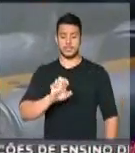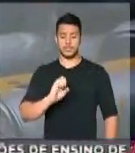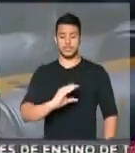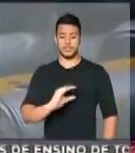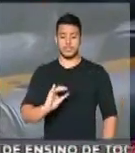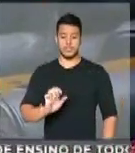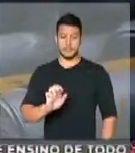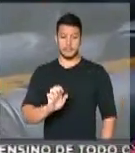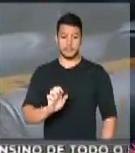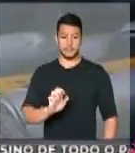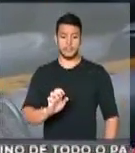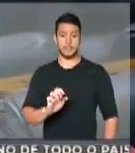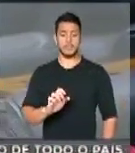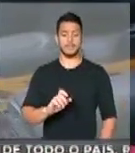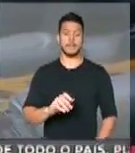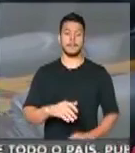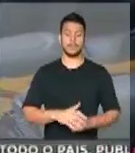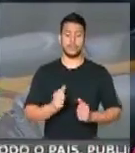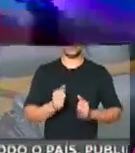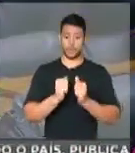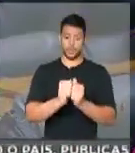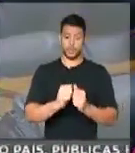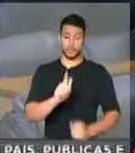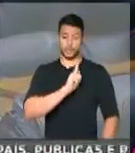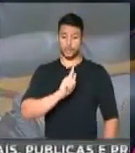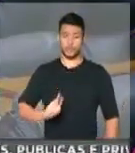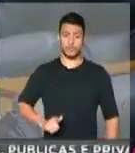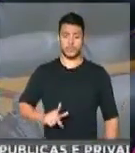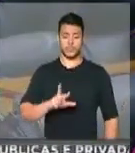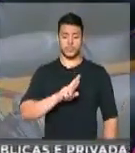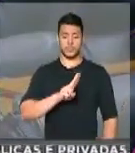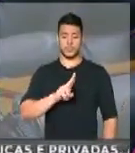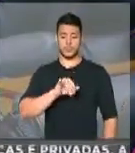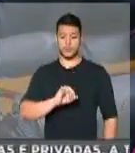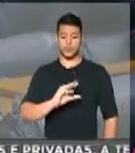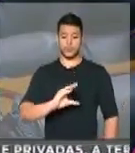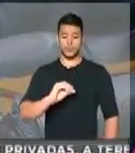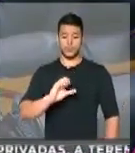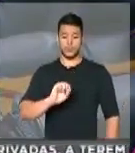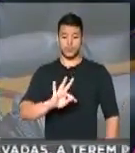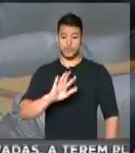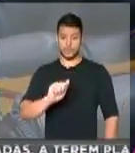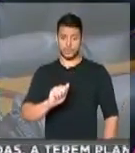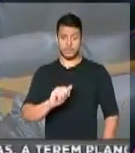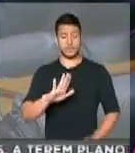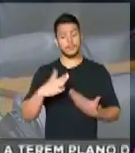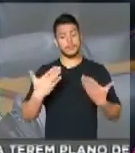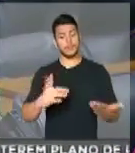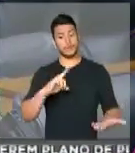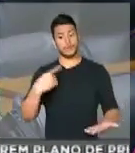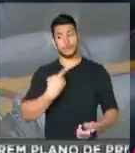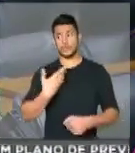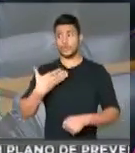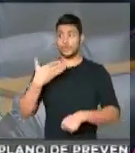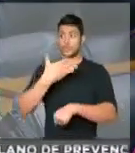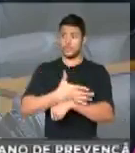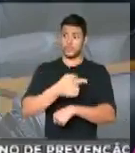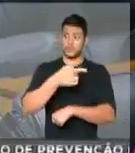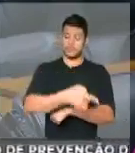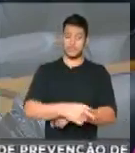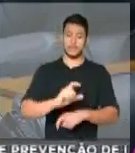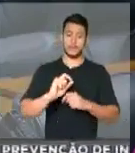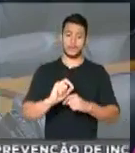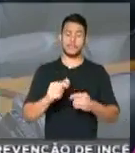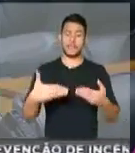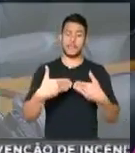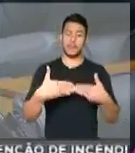Costa, que não para de dar boas notícias ao povo da Bahia. E neste caso, foi aquela cidade para inaugurar uma